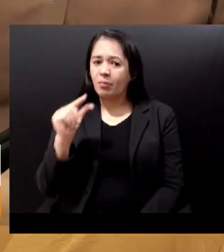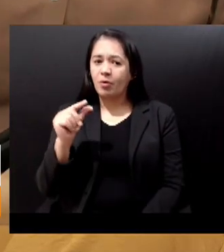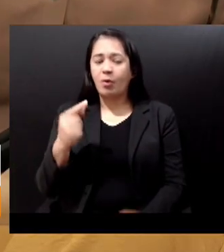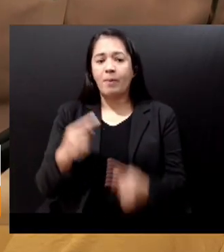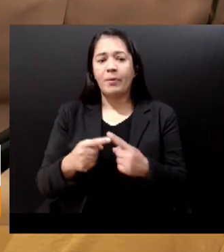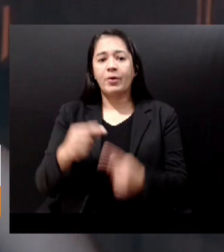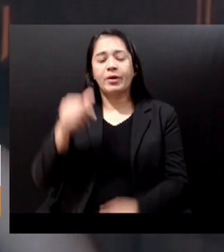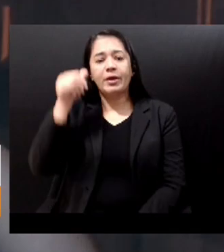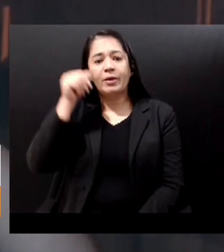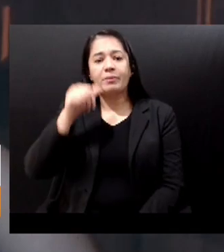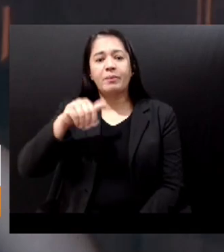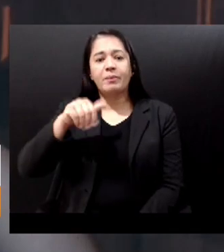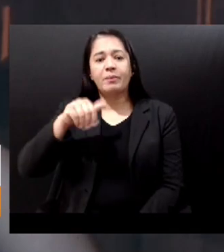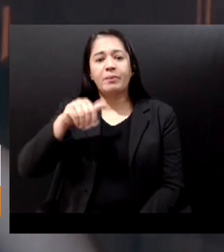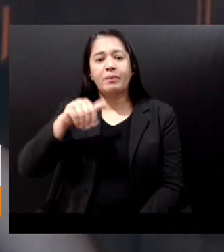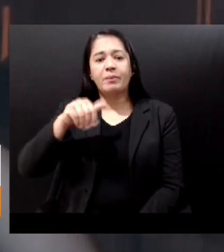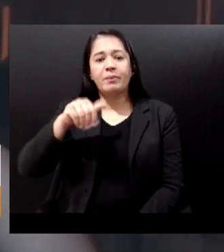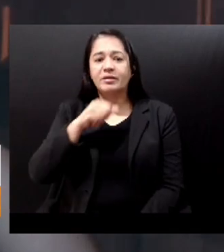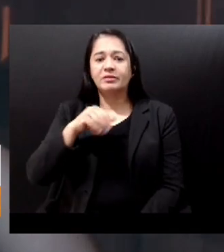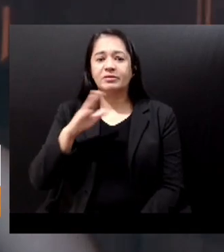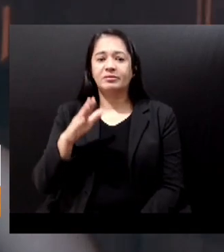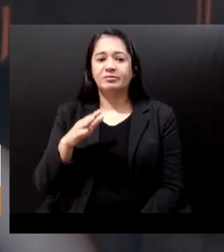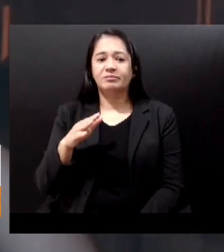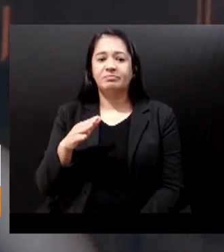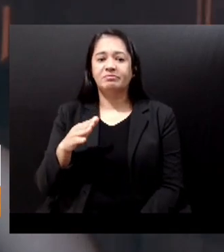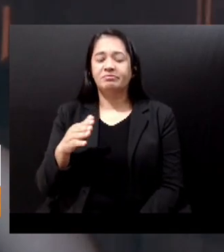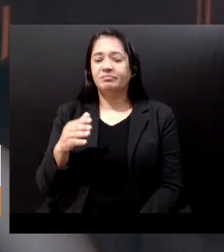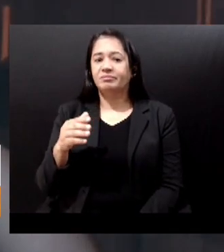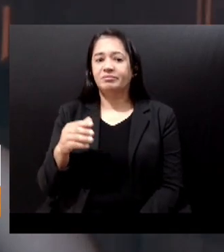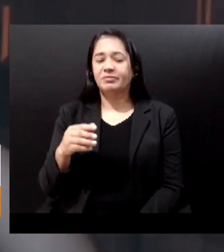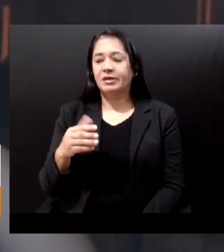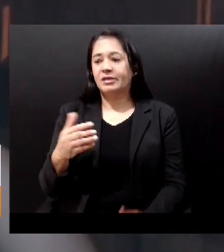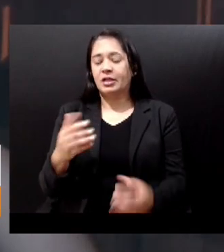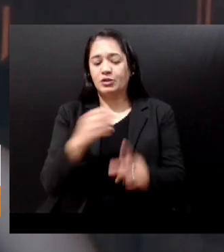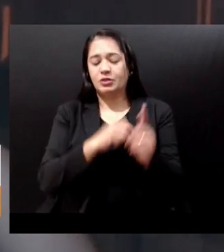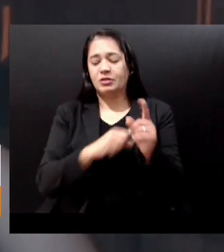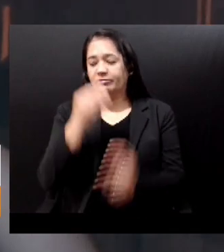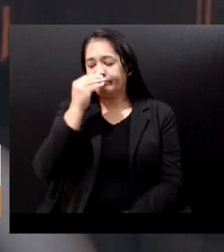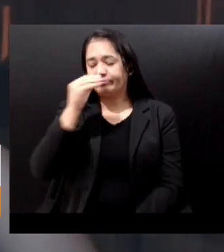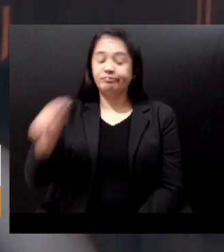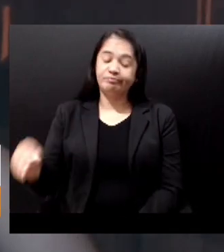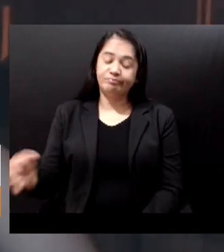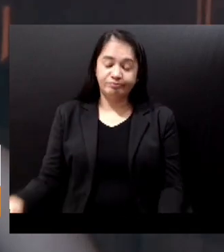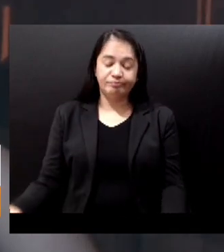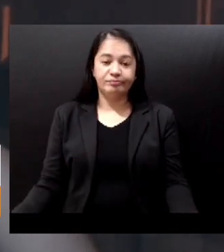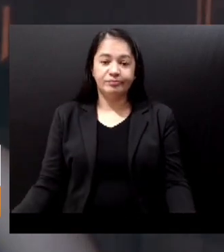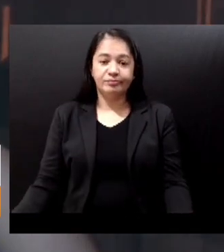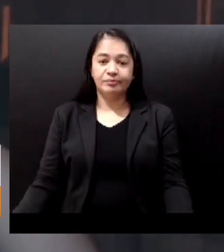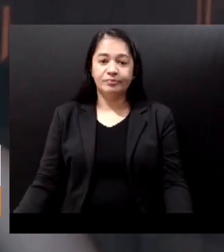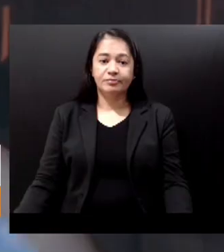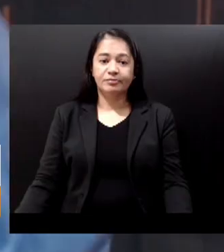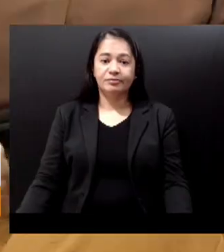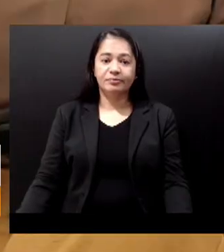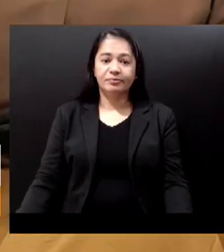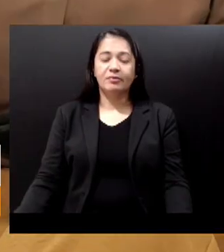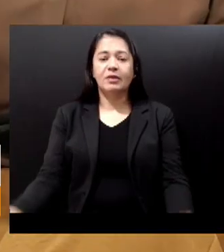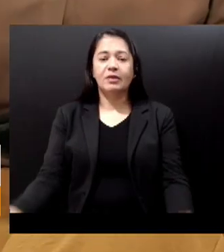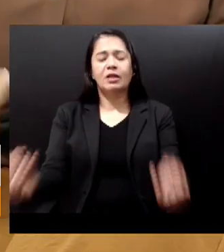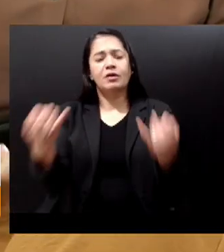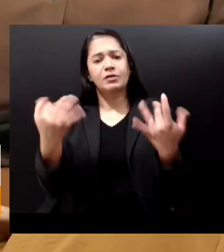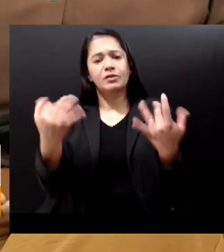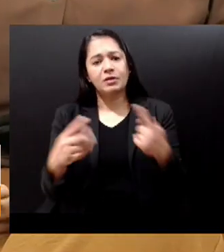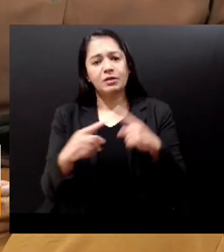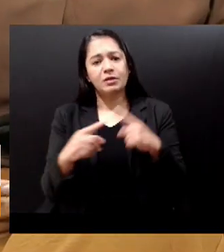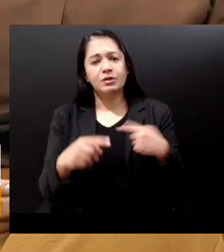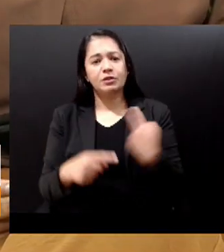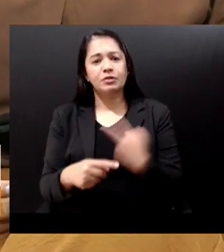mais inviabilizadas ficam, né, Uhum. perante a sociedade. É, exatamente. Então, eu trouxe essa questão porque, assim, como a gente está falando aqui de motivação, a